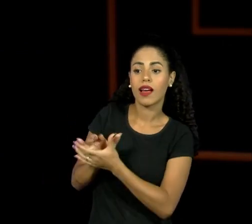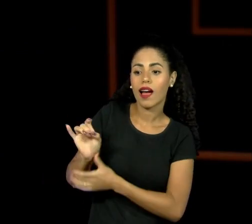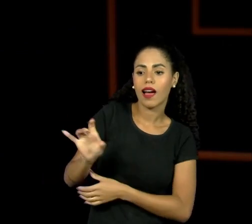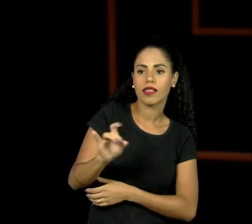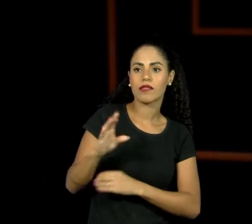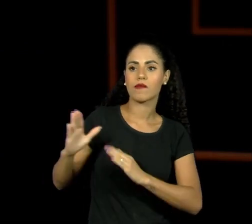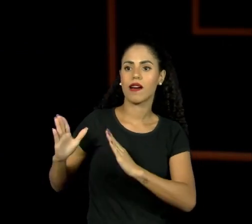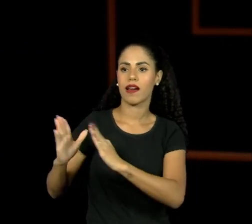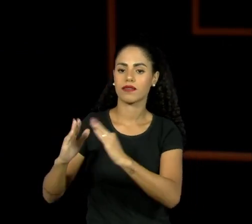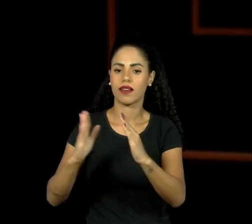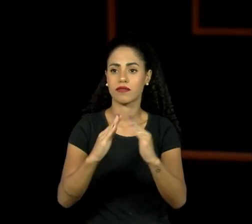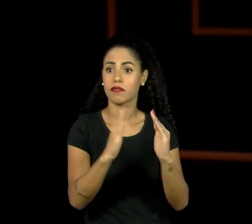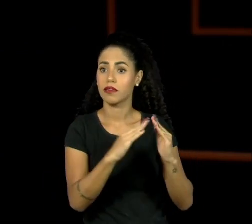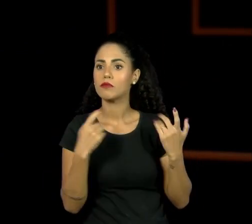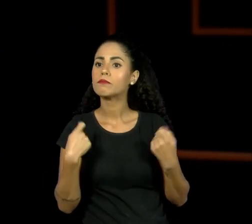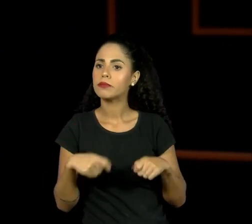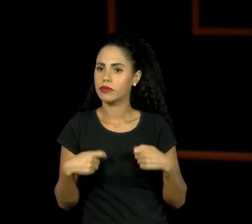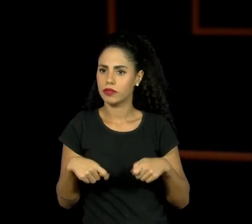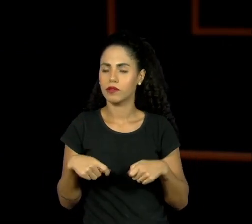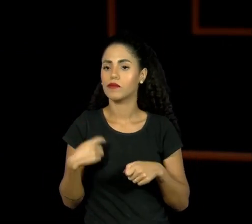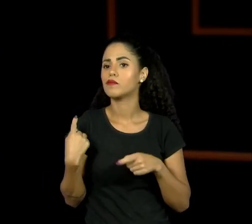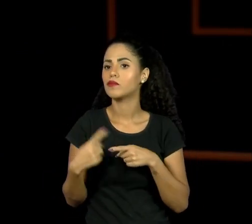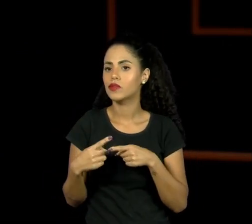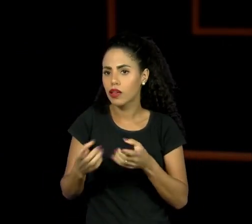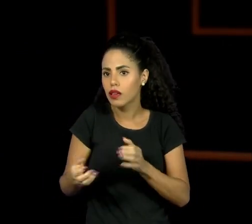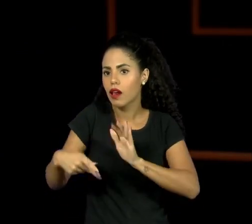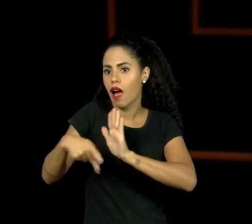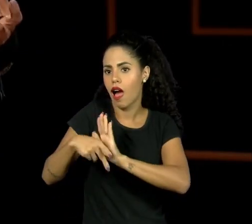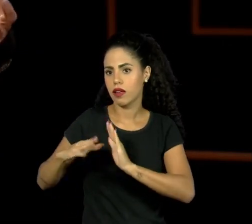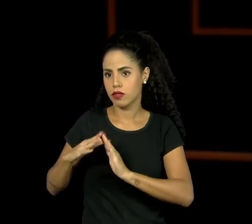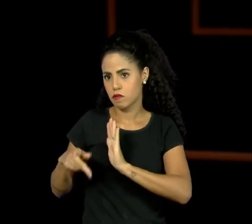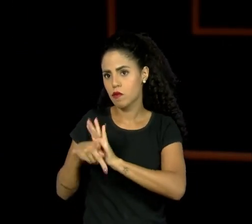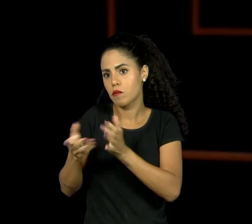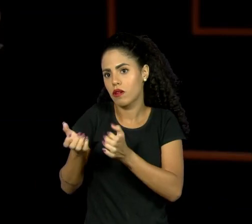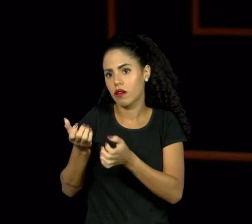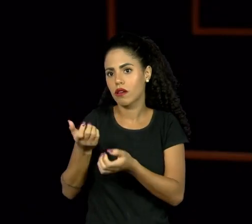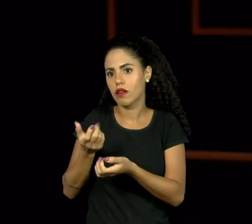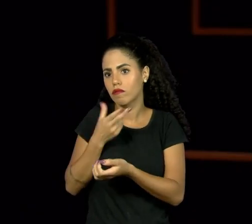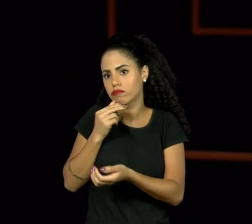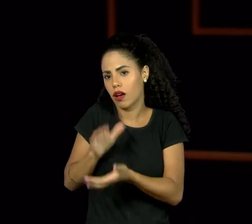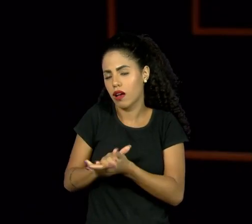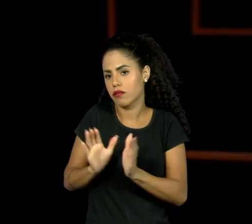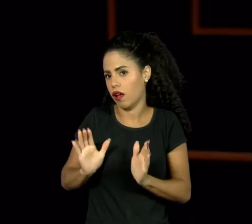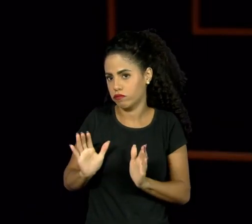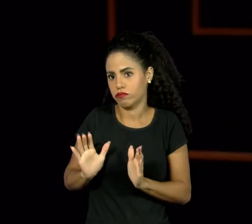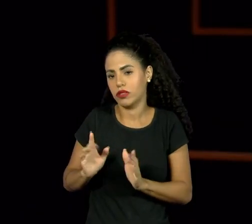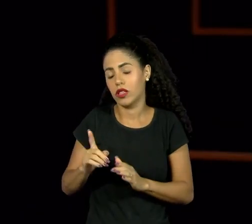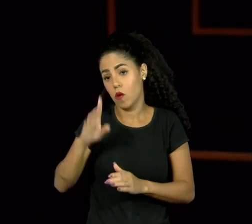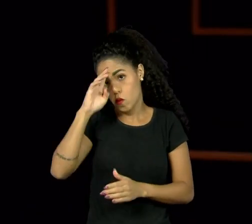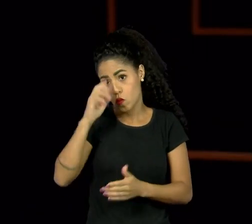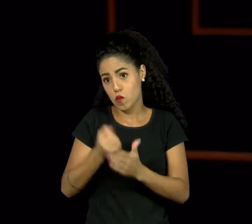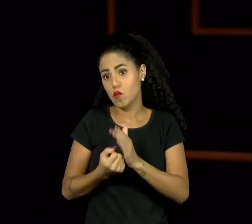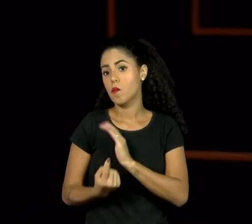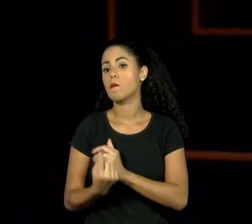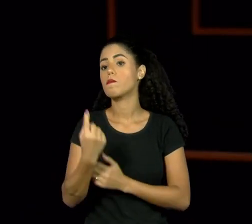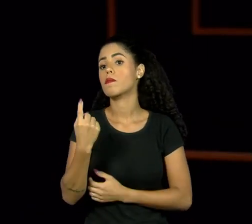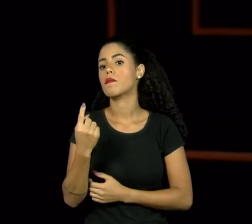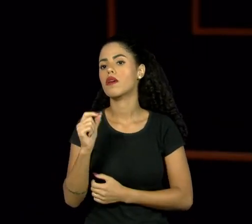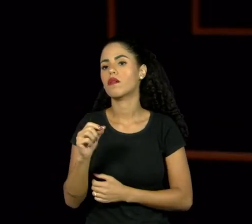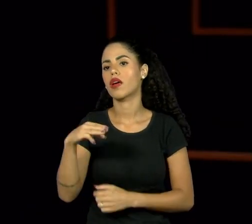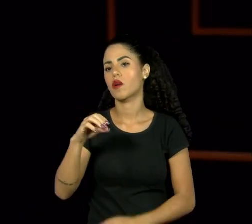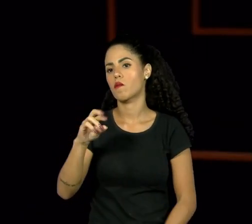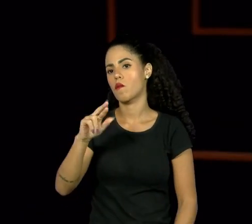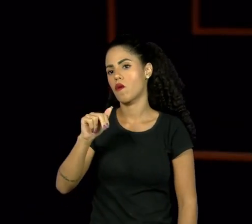as mulheres queriam suas residências com aquele marido, com aquilo ali. Então, o primeiro a tomar essa atitude foi o Moraes.